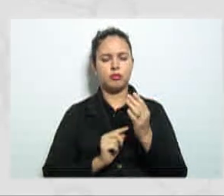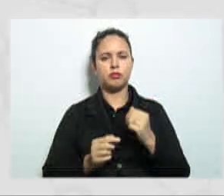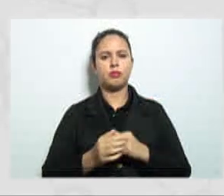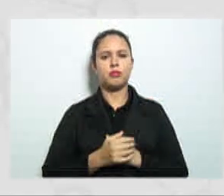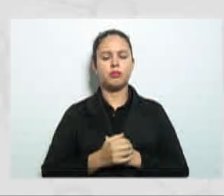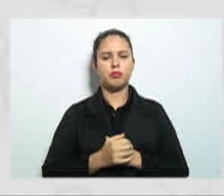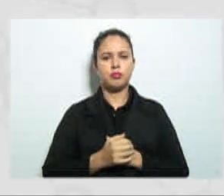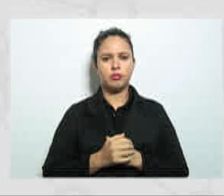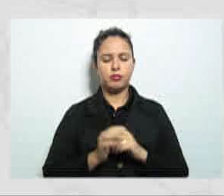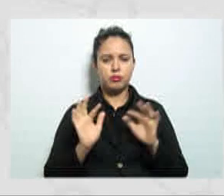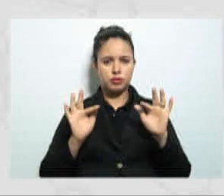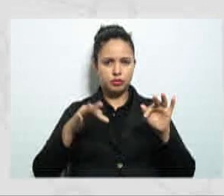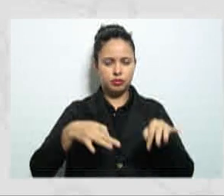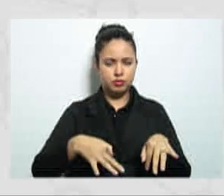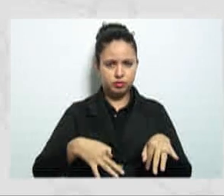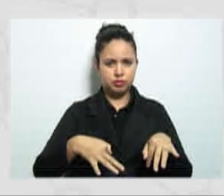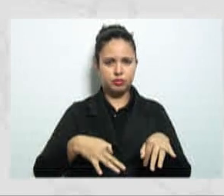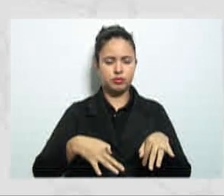breve. Atenciosamente,